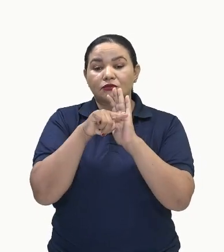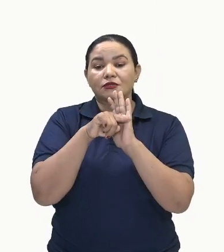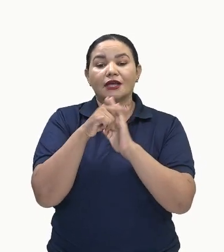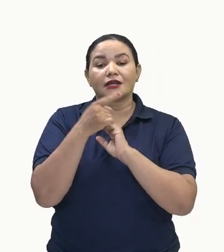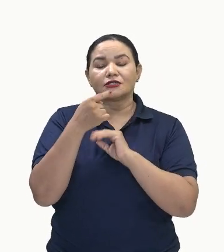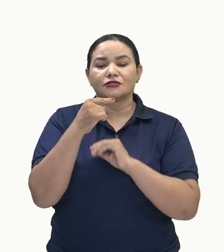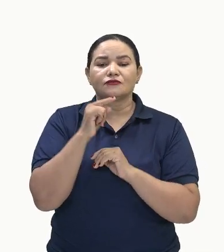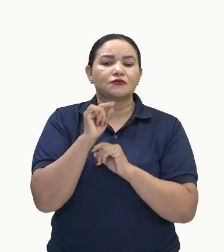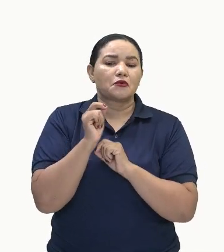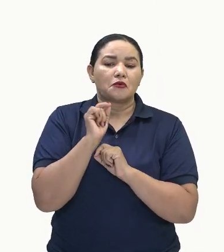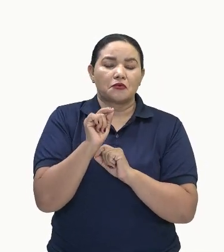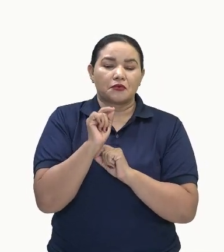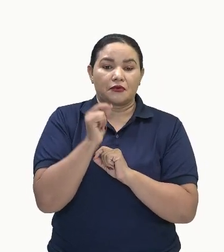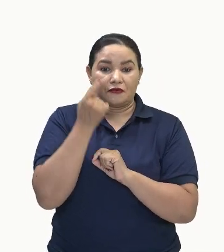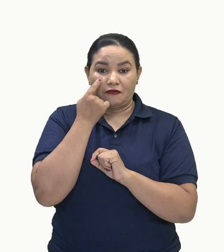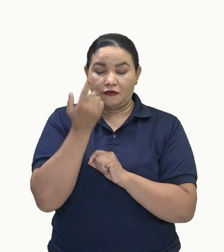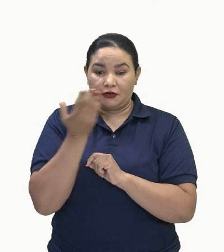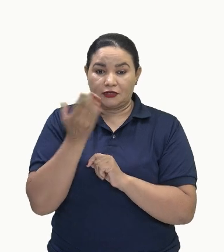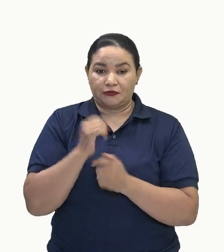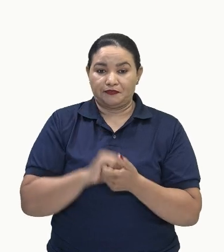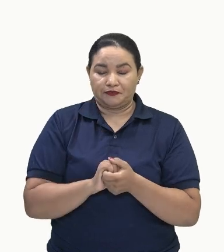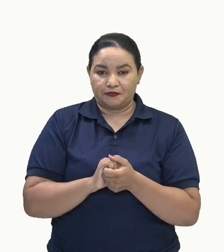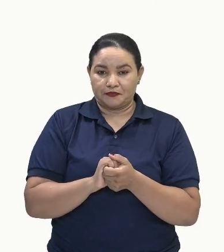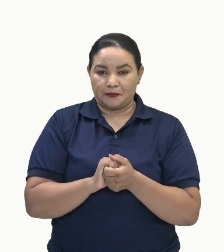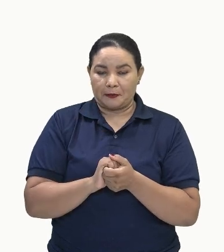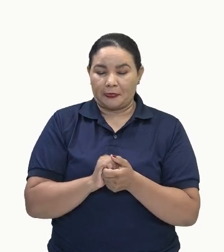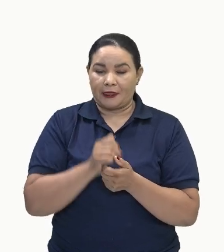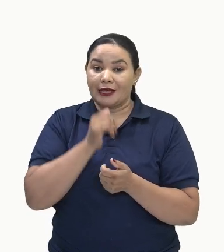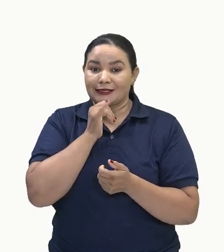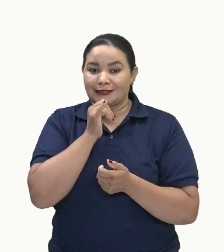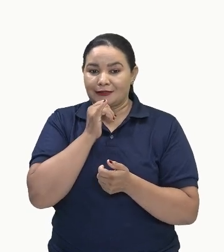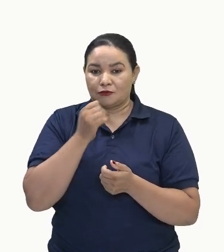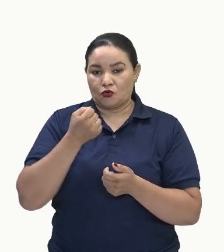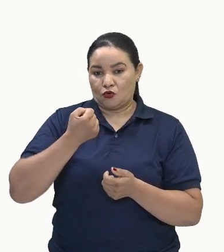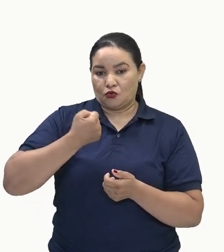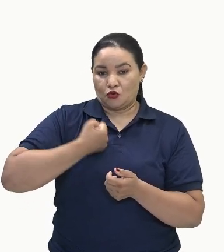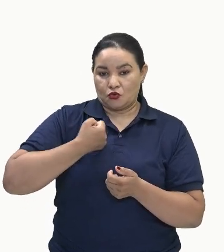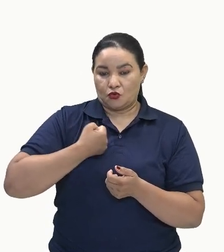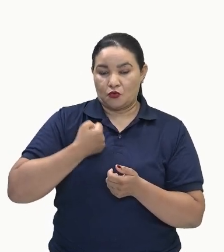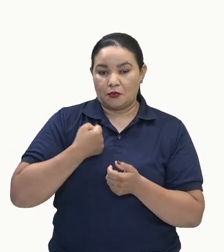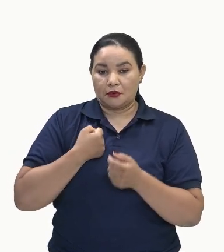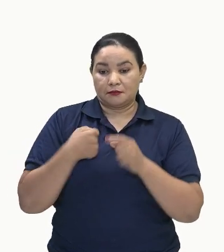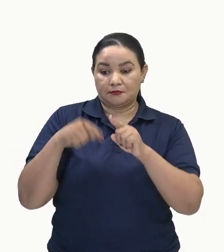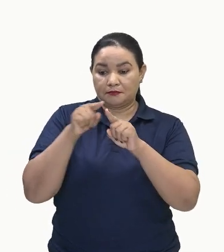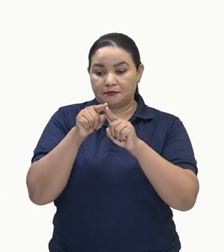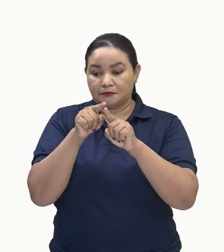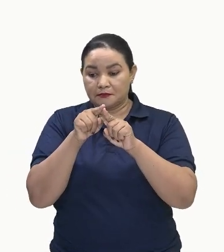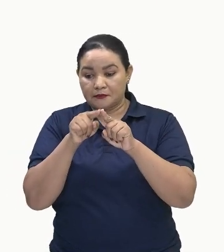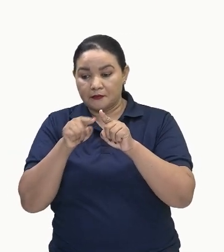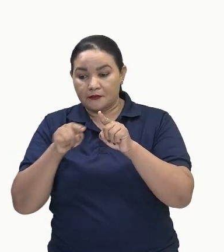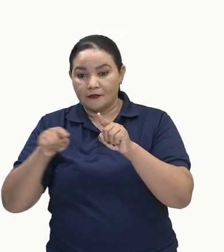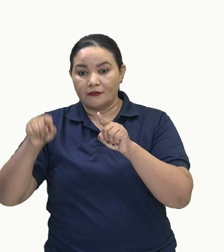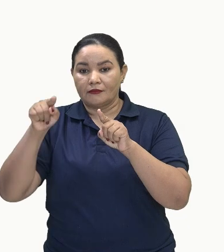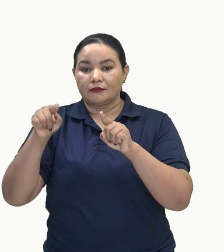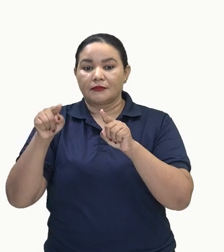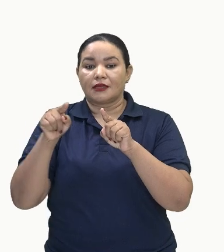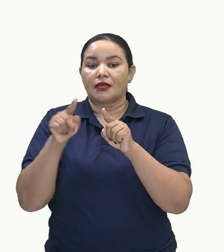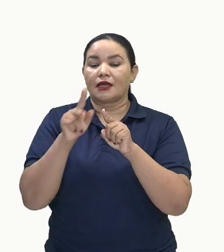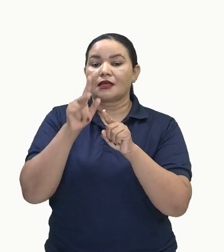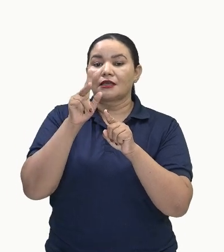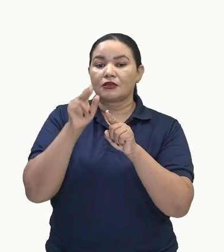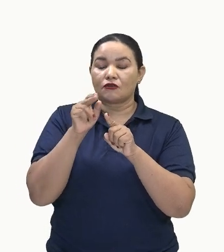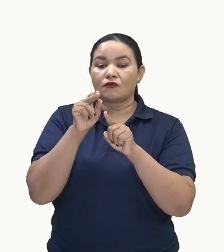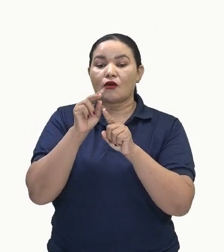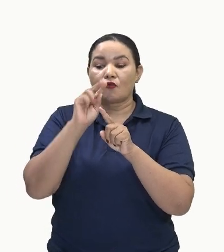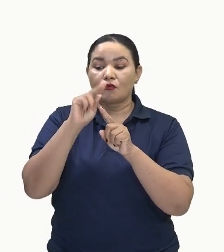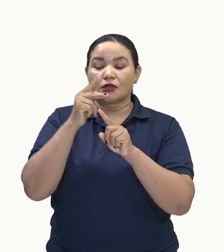observe que o número, olha só o que eu vou falar para você, ó, o número de casas decimais é exatamente igual ao valor do